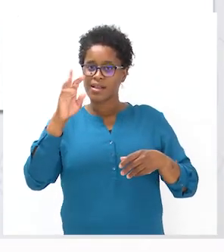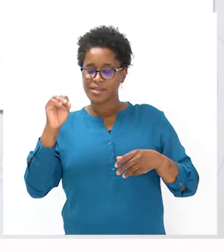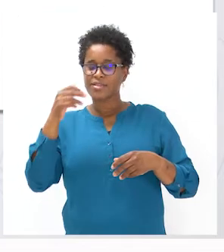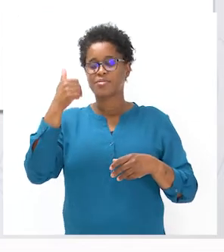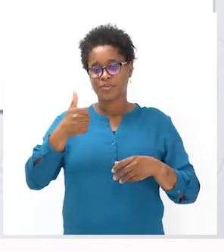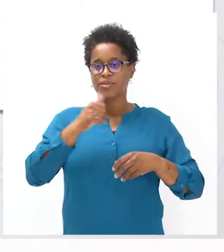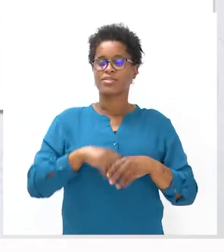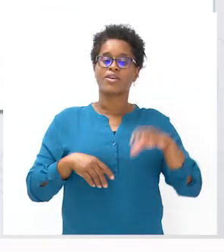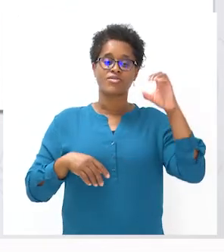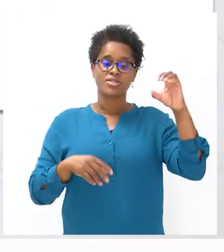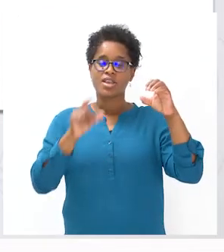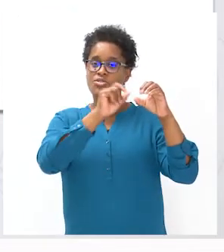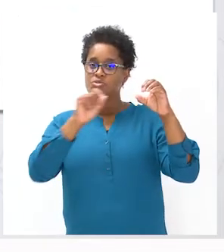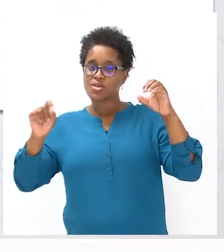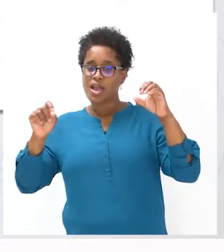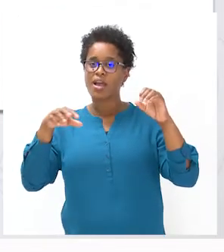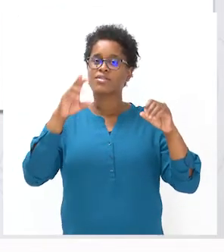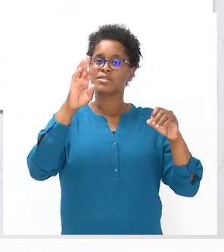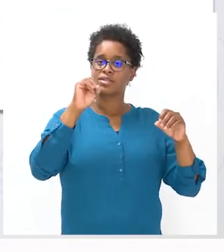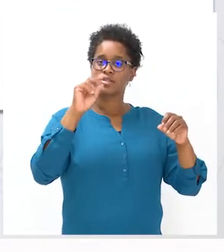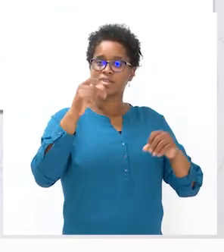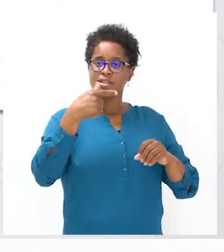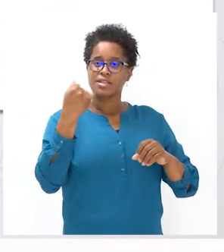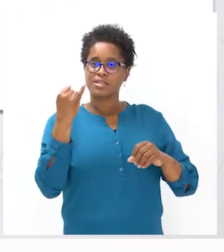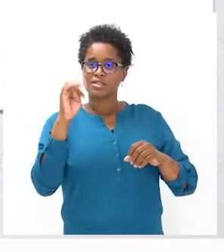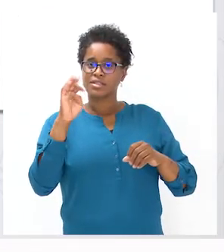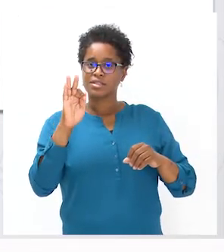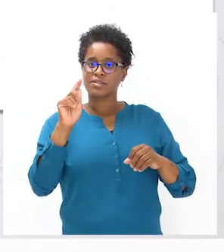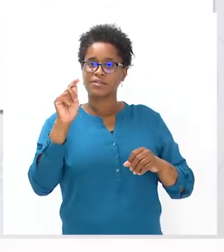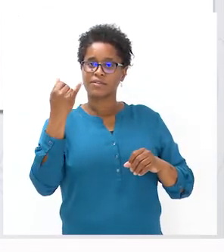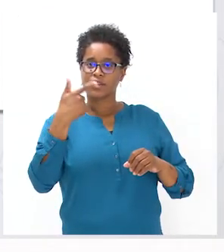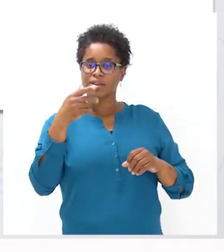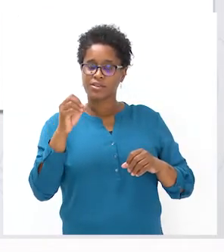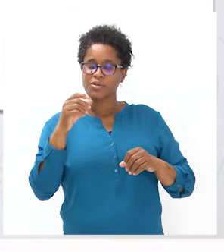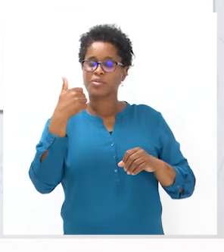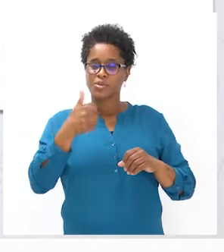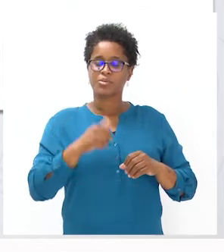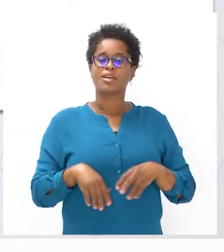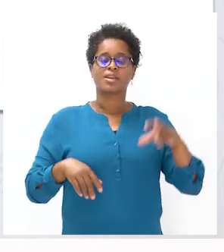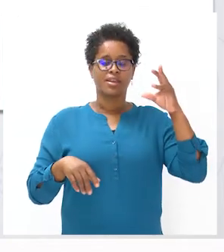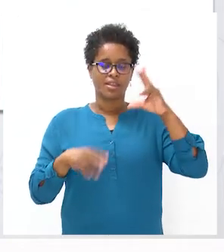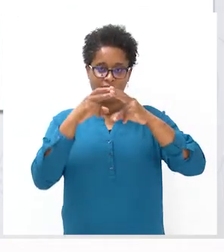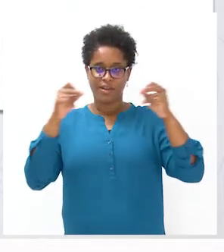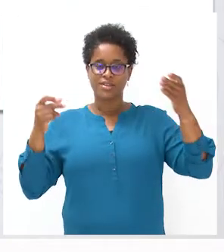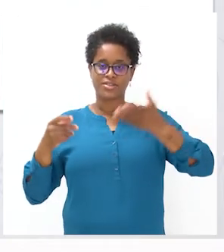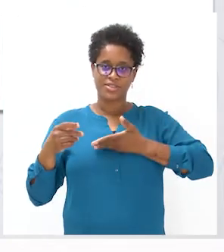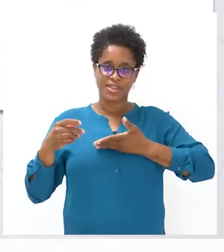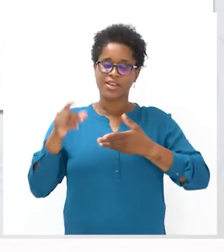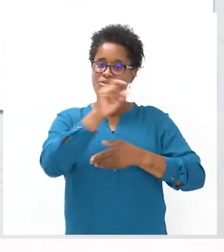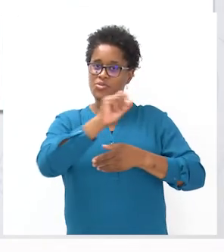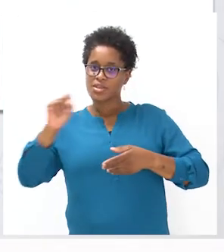C, sublinharam satisfeitos. Muito bem. E na frase D,